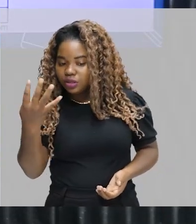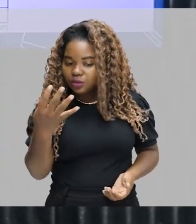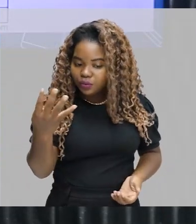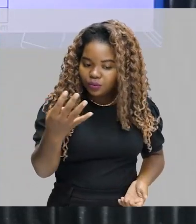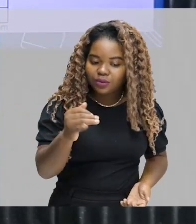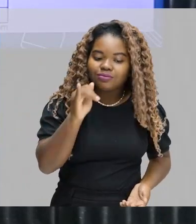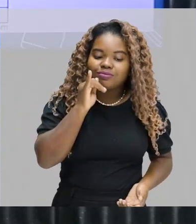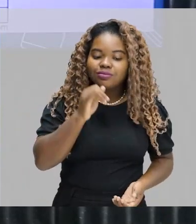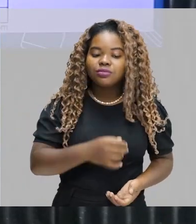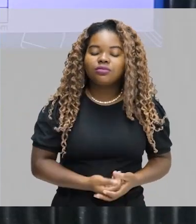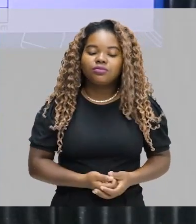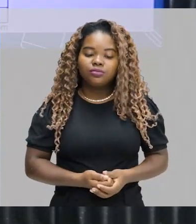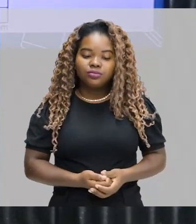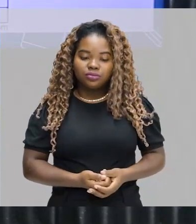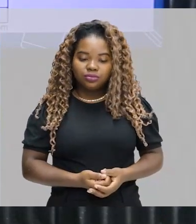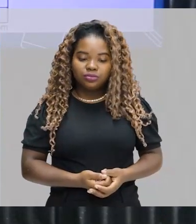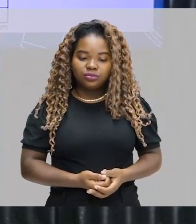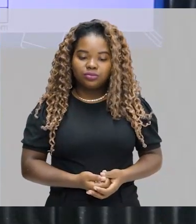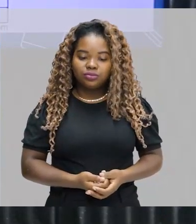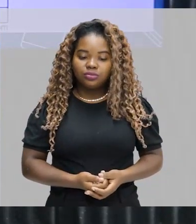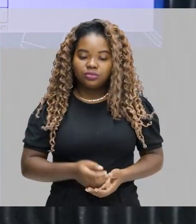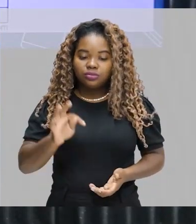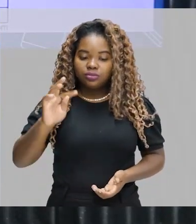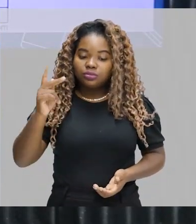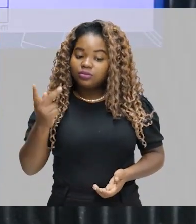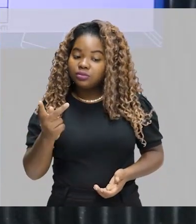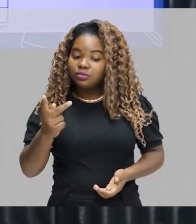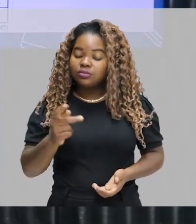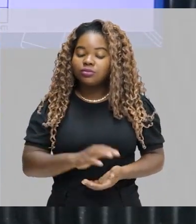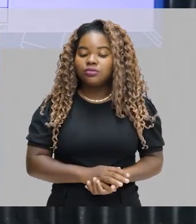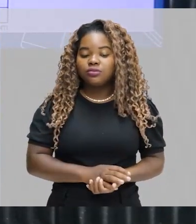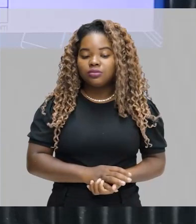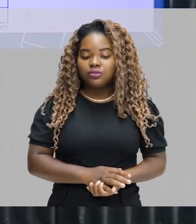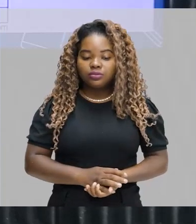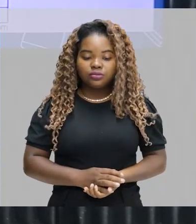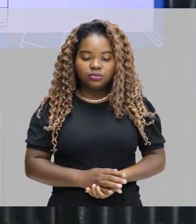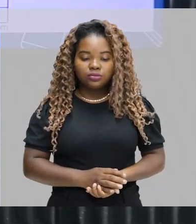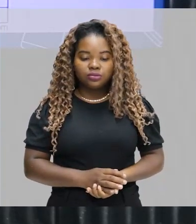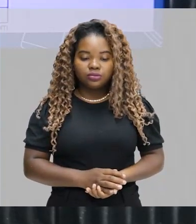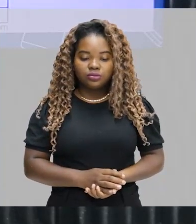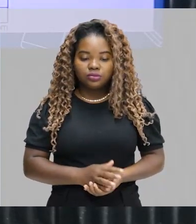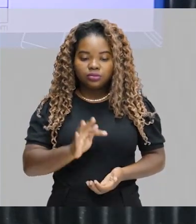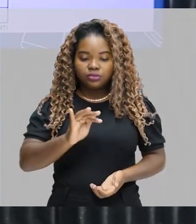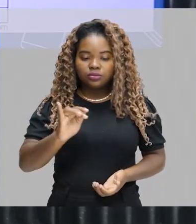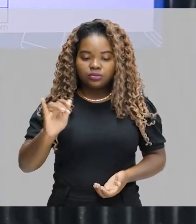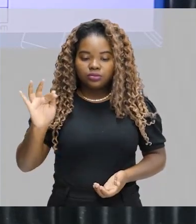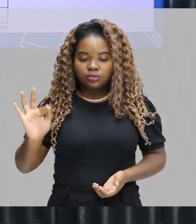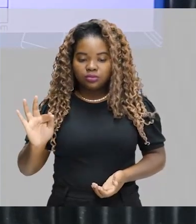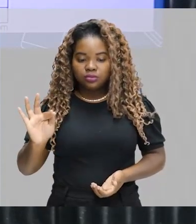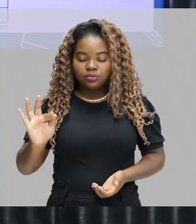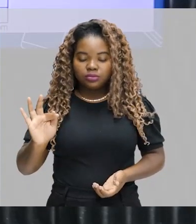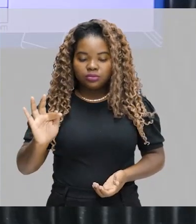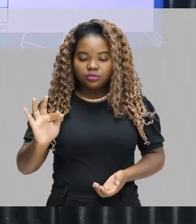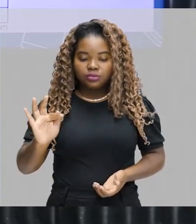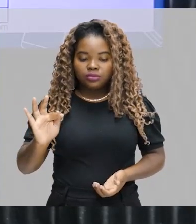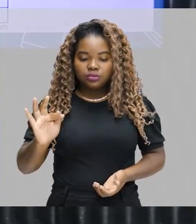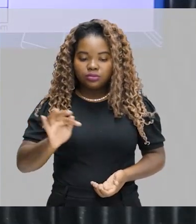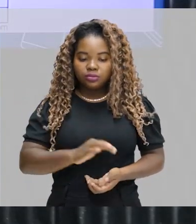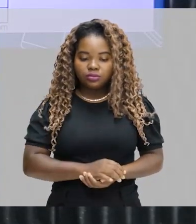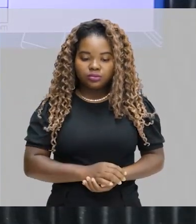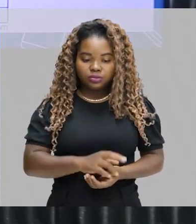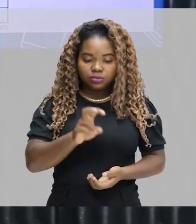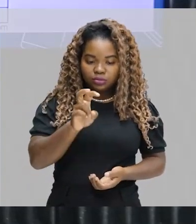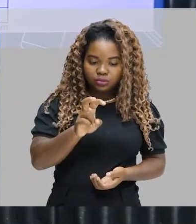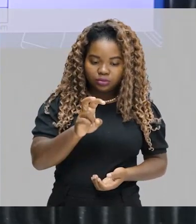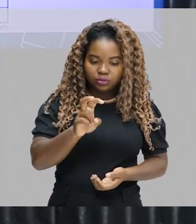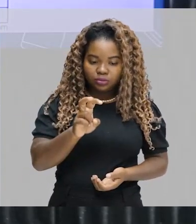Four, 4. Com esse TH no final, número ordinal. Fifth é a mesma ideia.